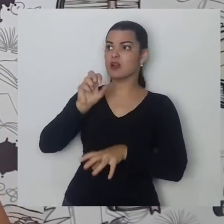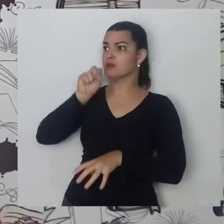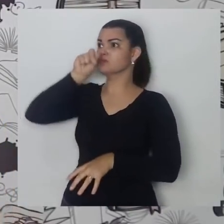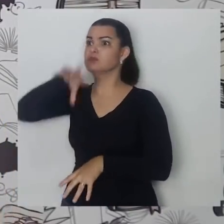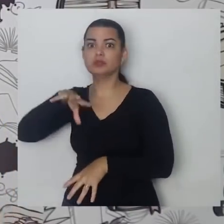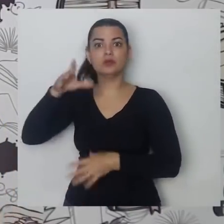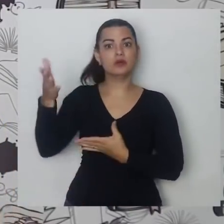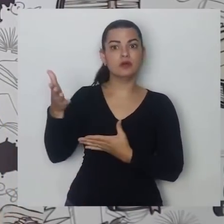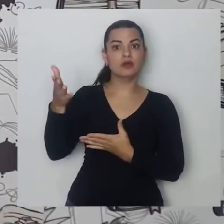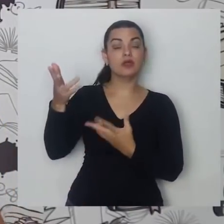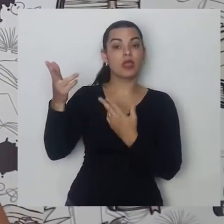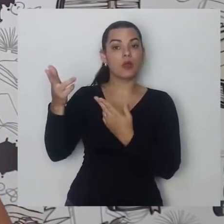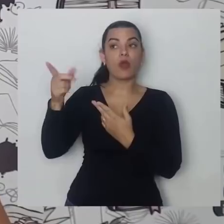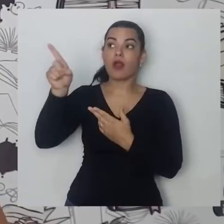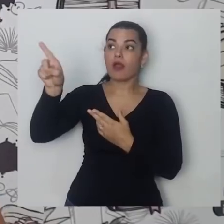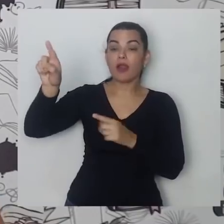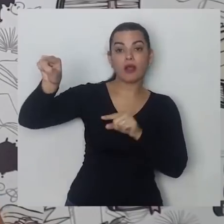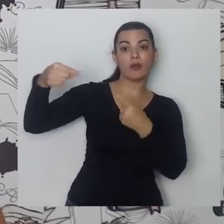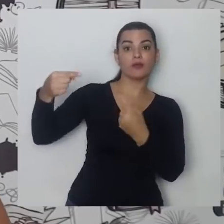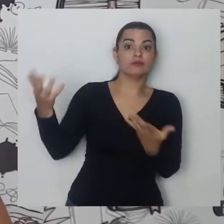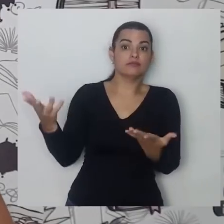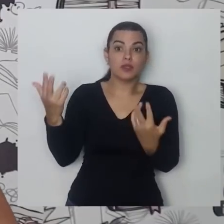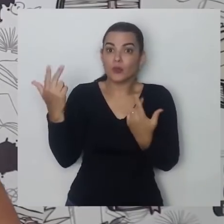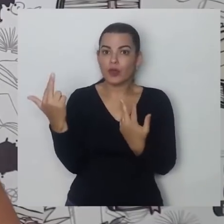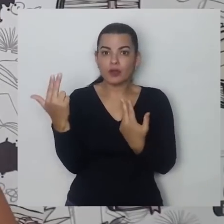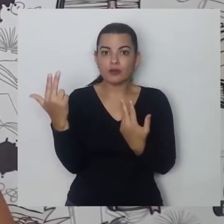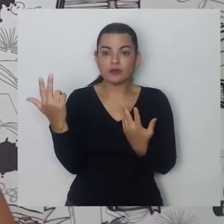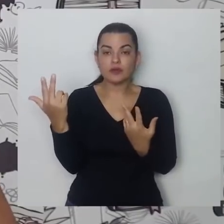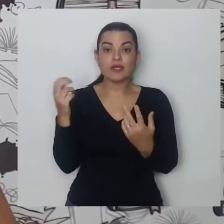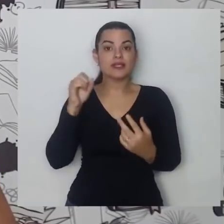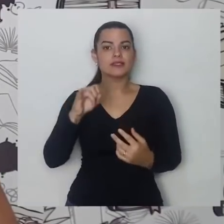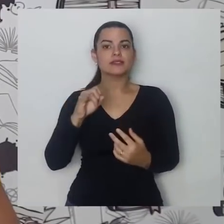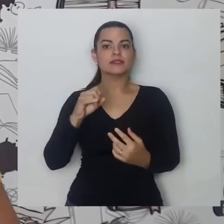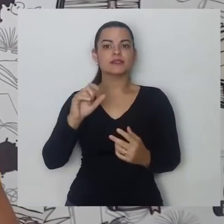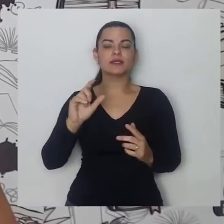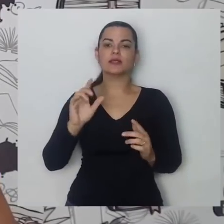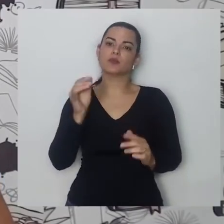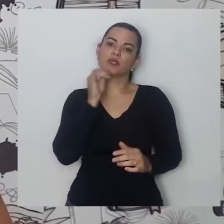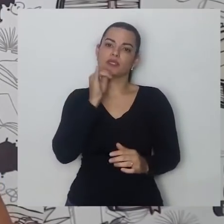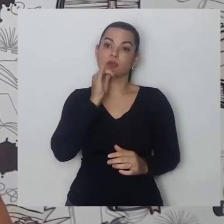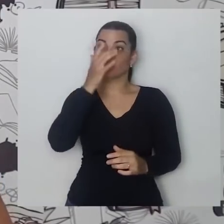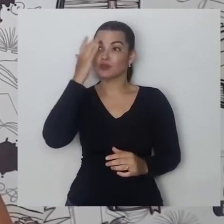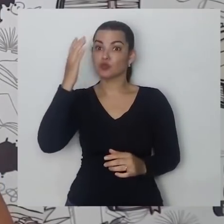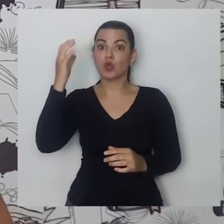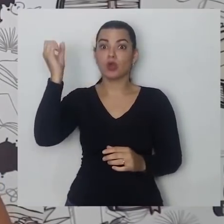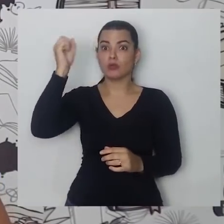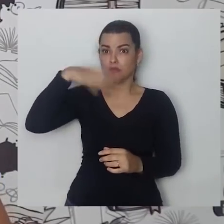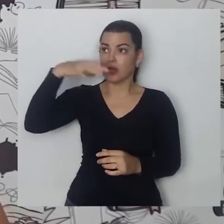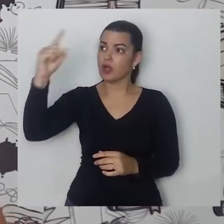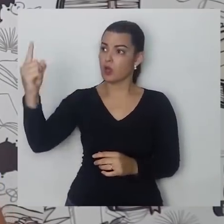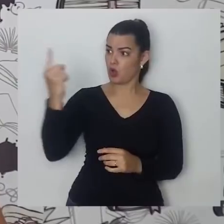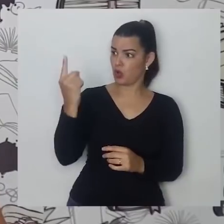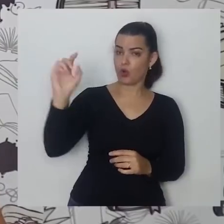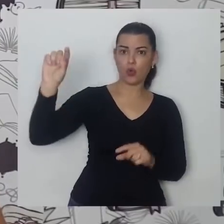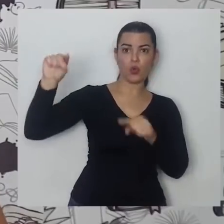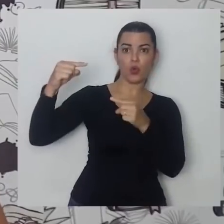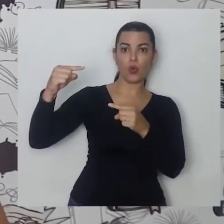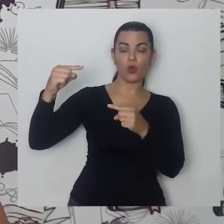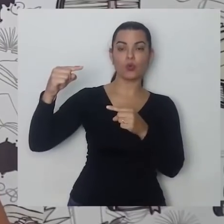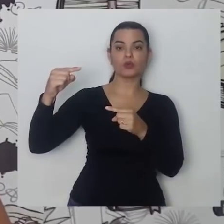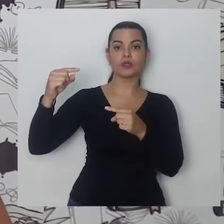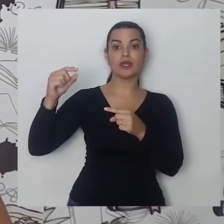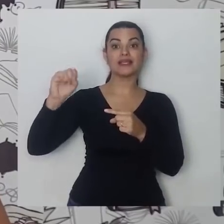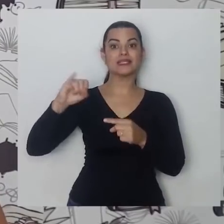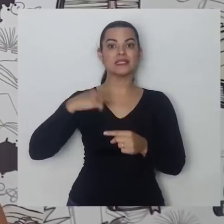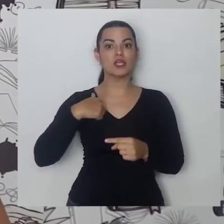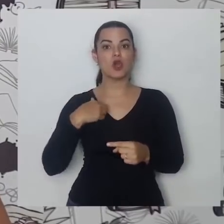a outra pessoa foi comigo. Se diante de uma situação dessa eu falo: tá bom, mas você pode, por gentileza,